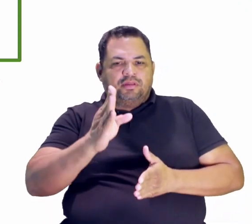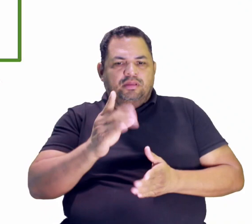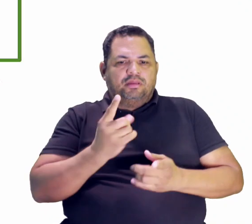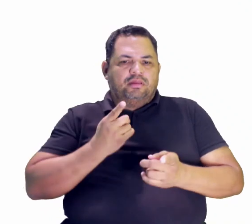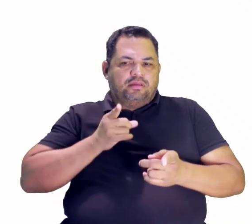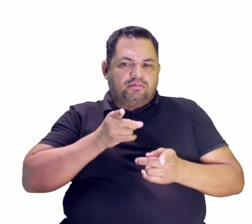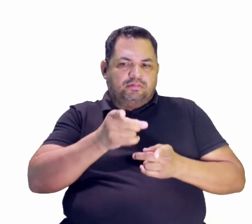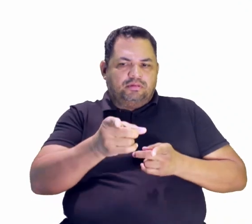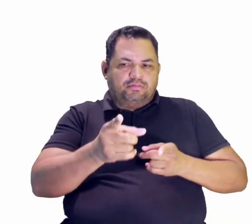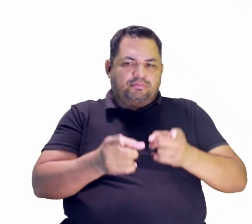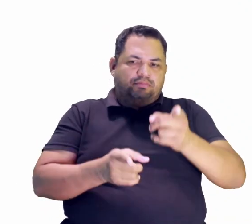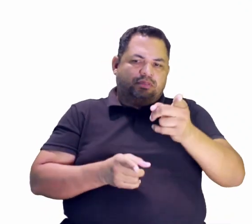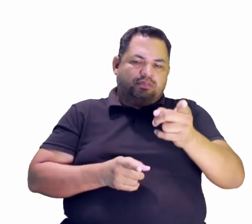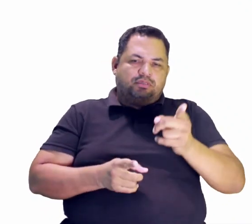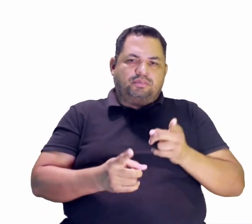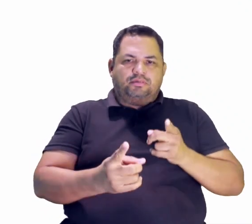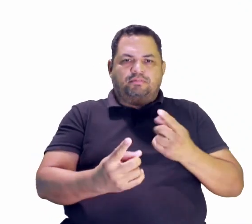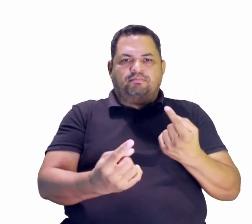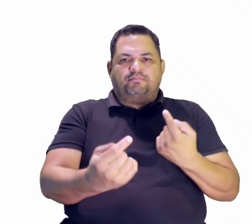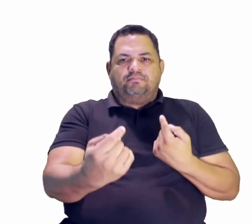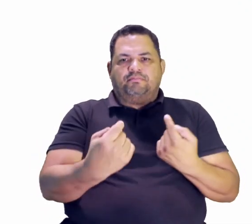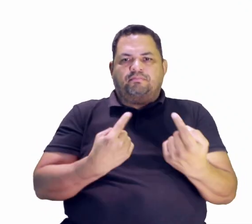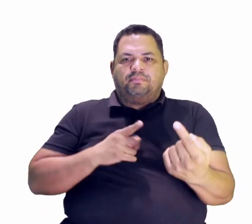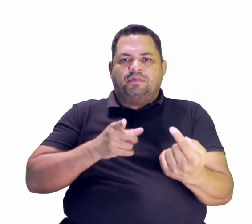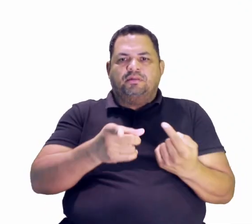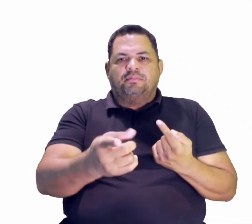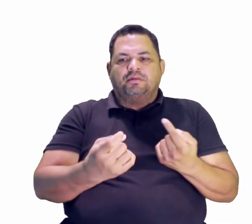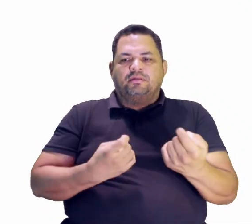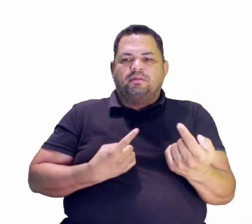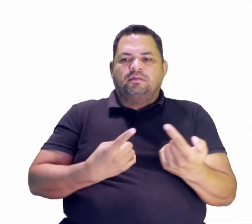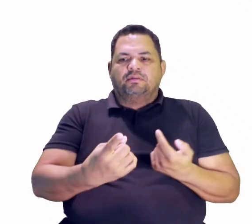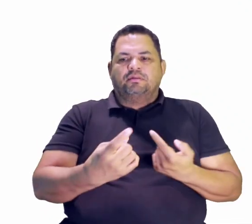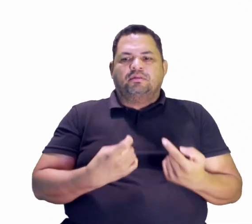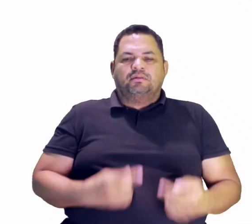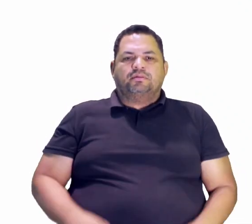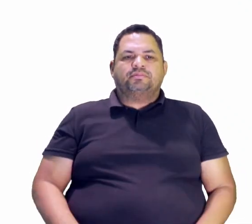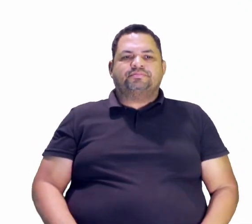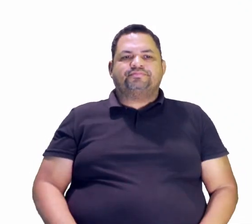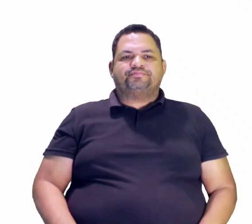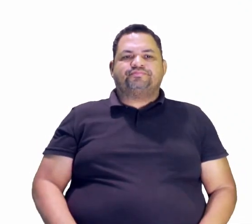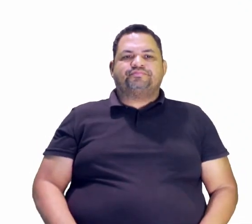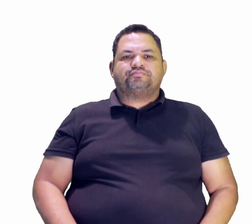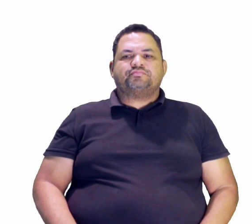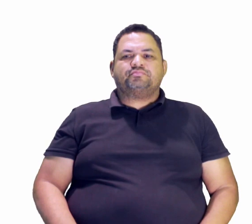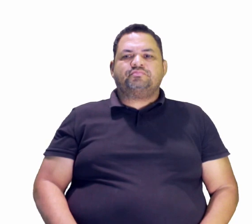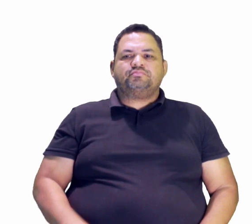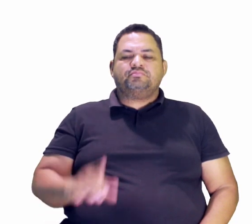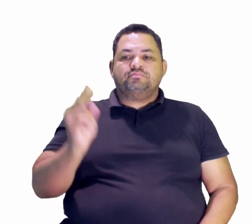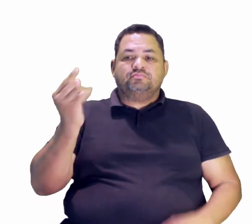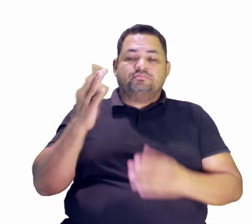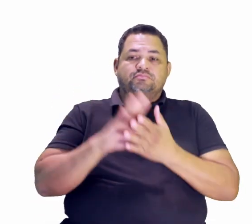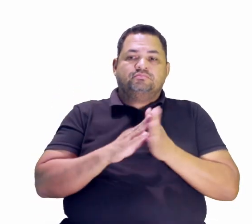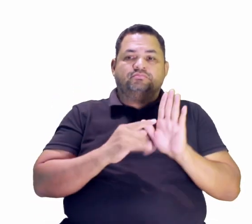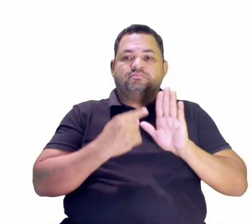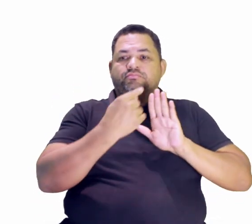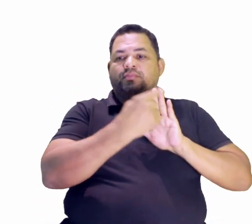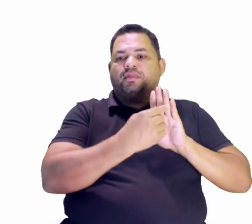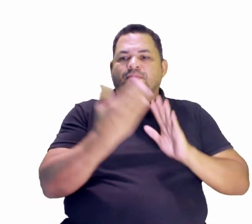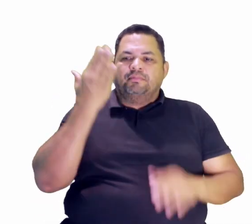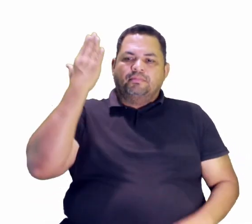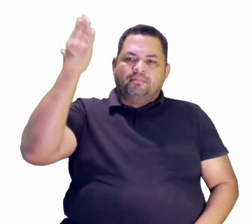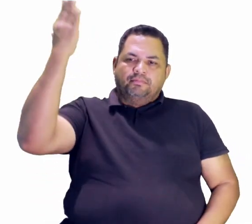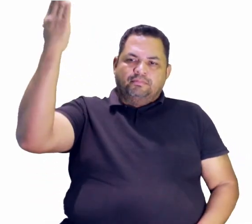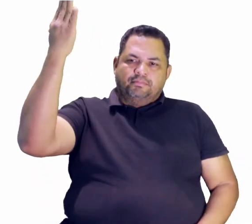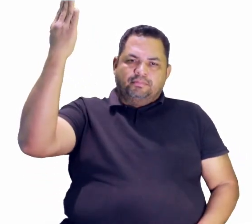no outro. A placa de trânsito, que representa o duplo sentido na via, através de uso de dois vetores. Essa é uma